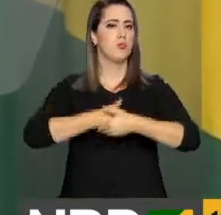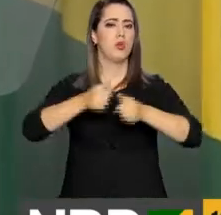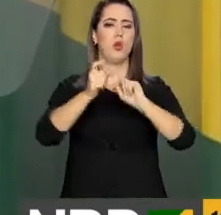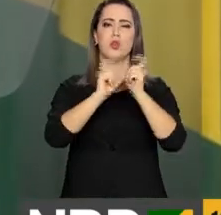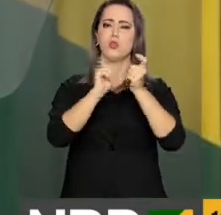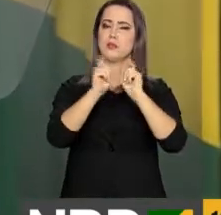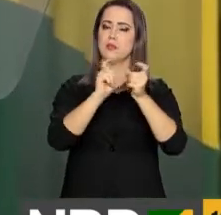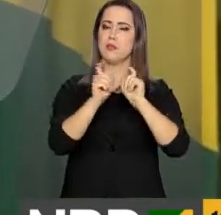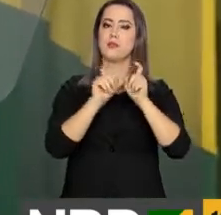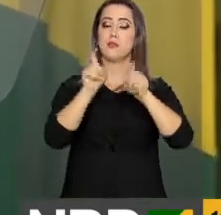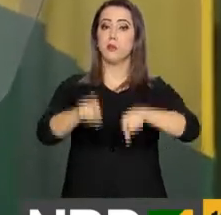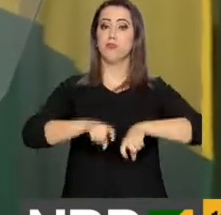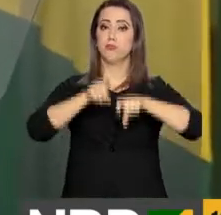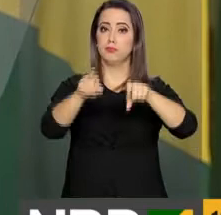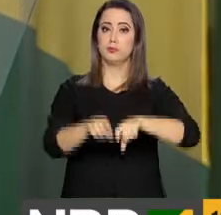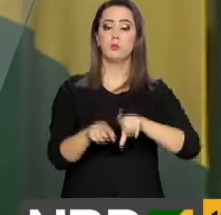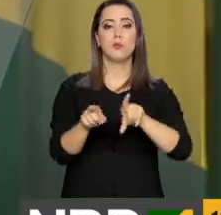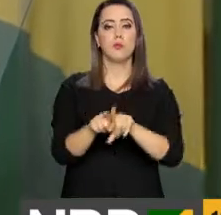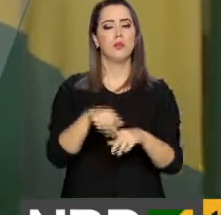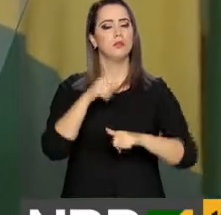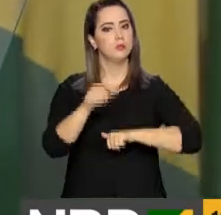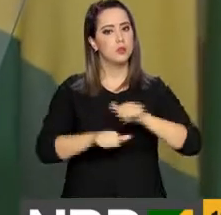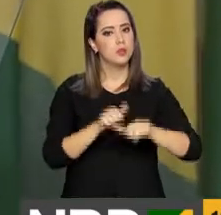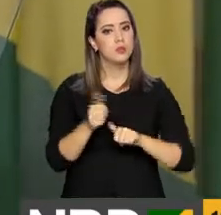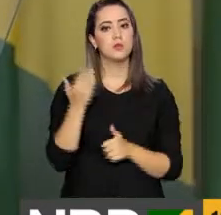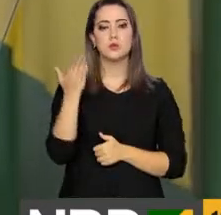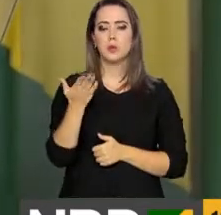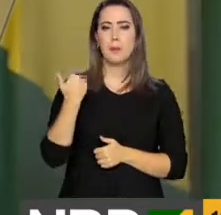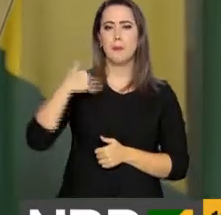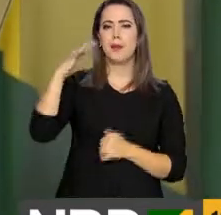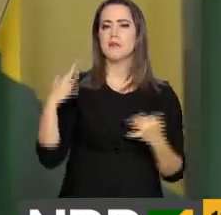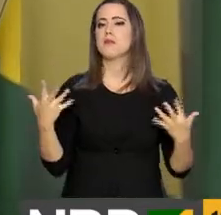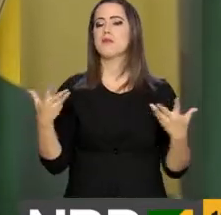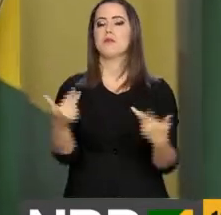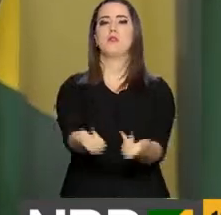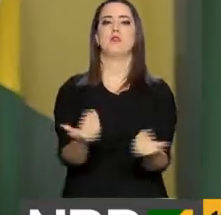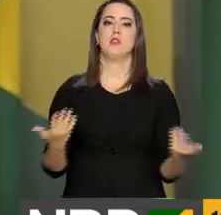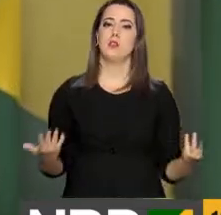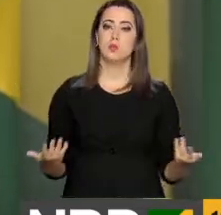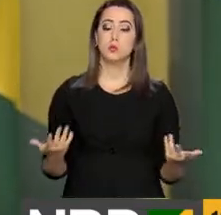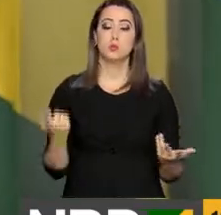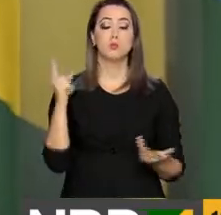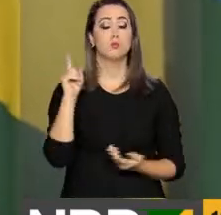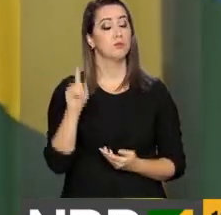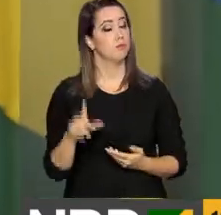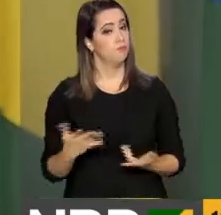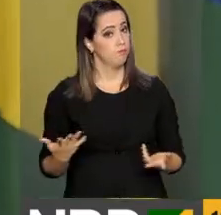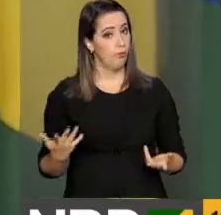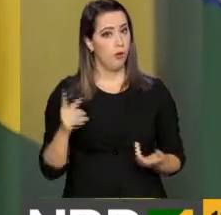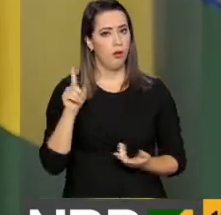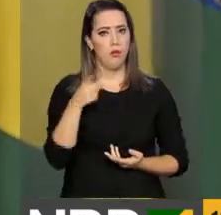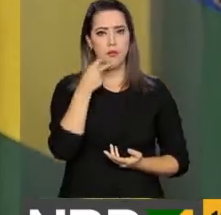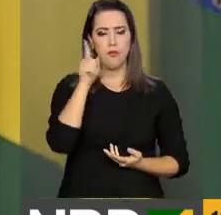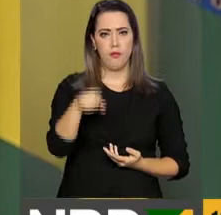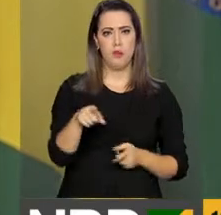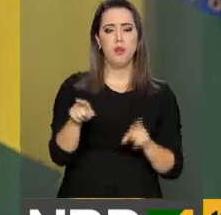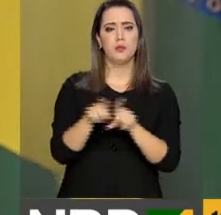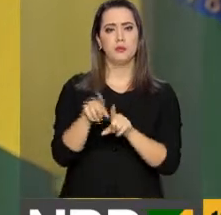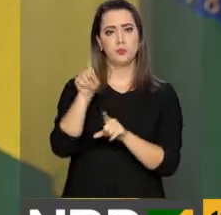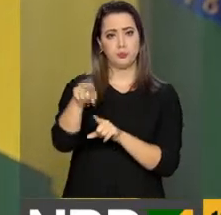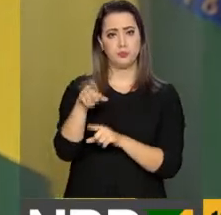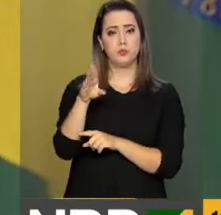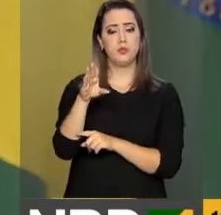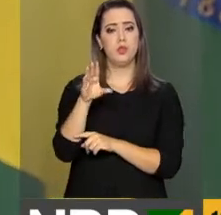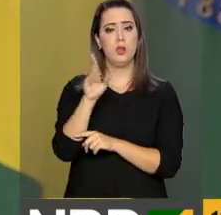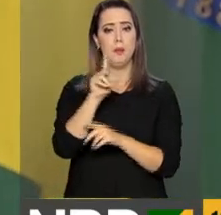do agronegócio e para torná-lo ainda mais eficiente. Aliás, a palavra compliance